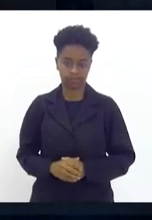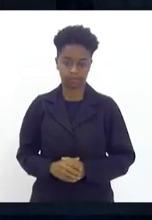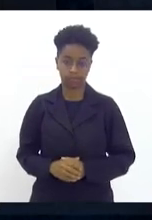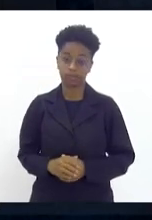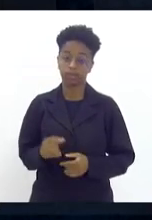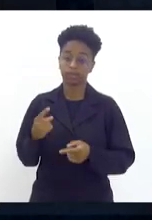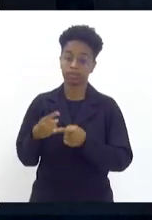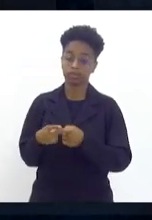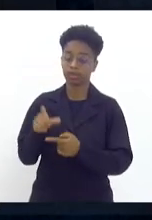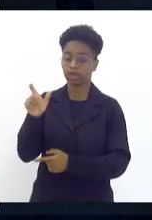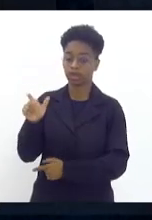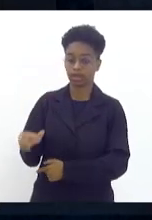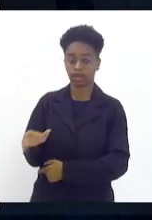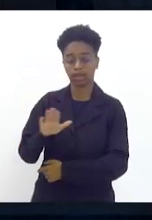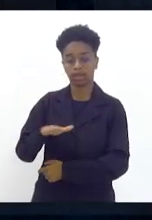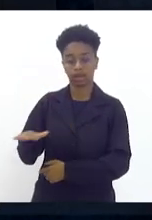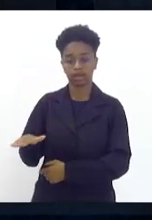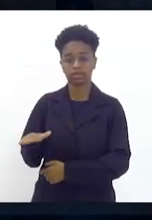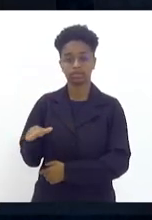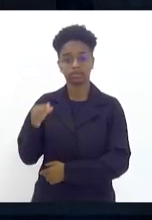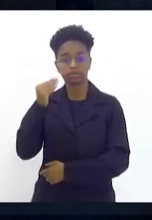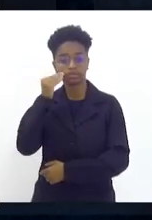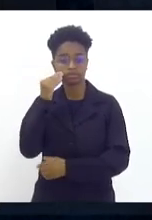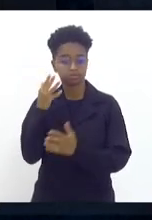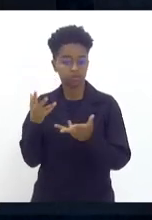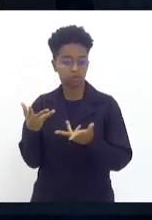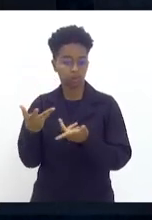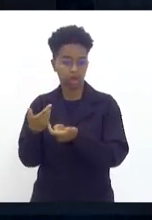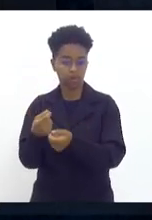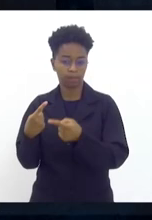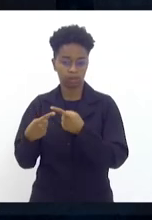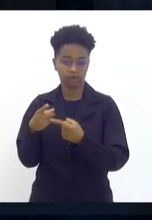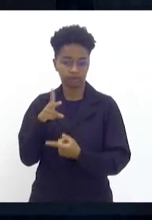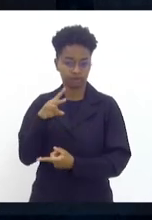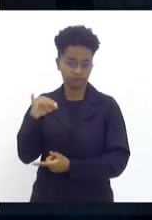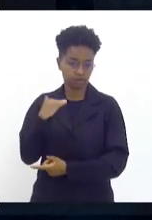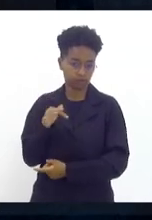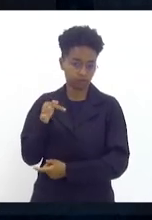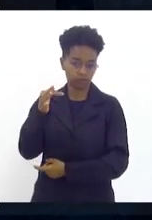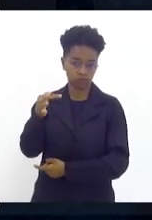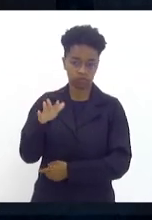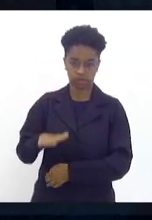em busca, né, de uma excelência, ela vai crescer, né?